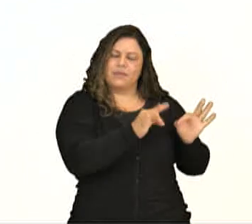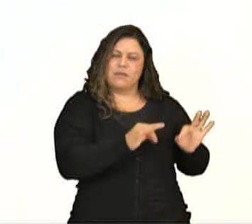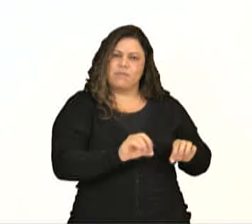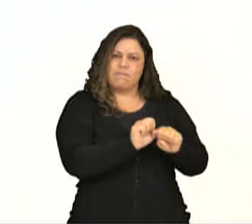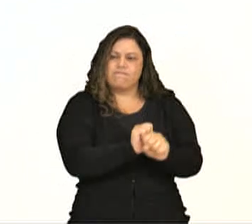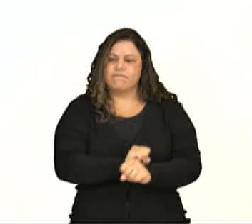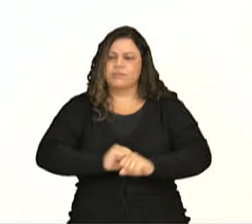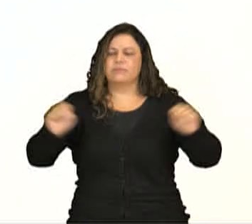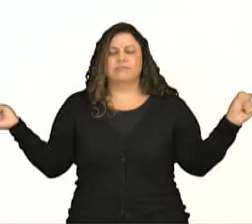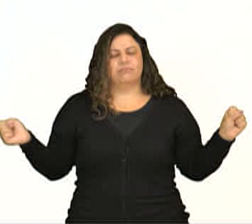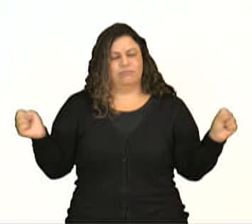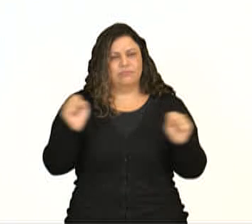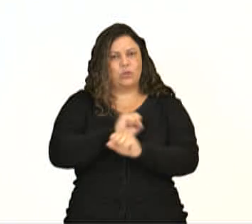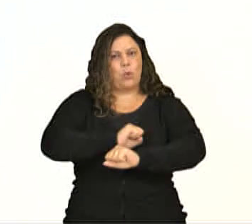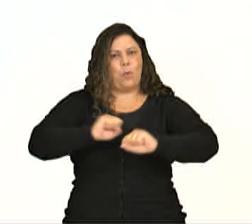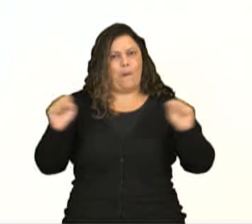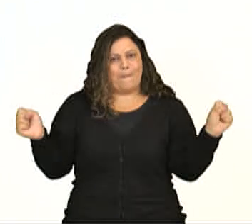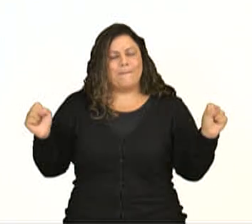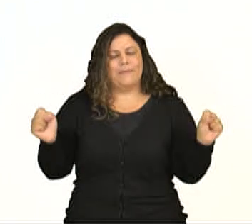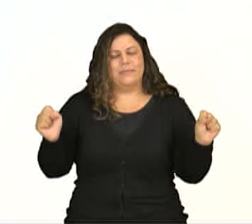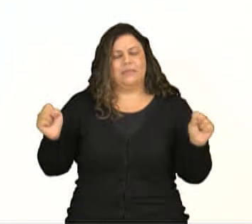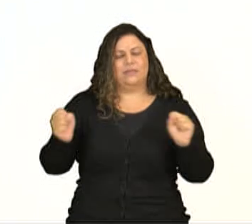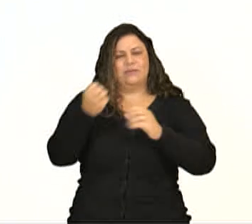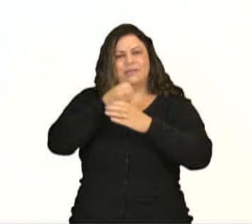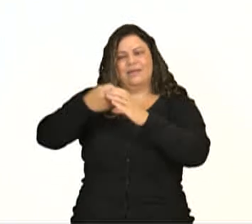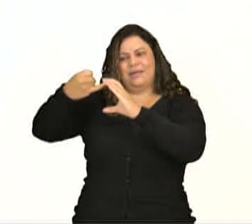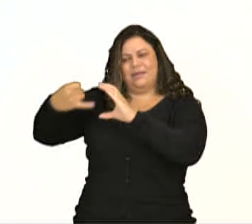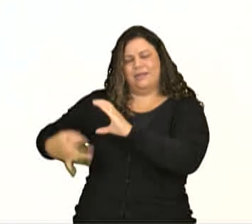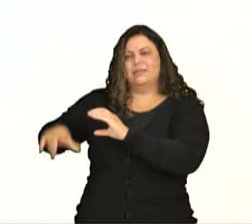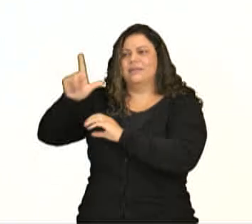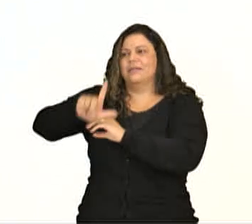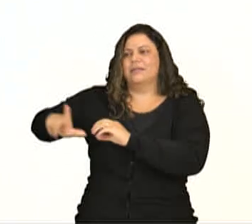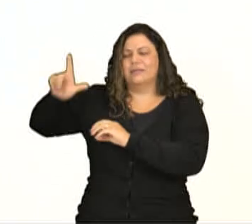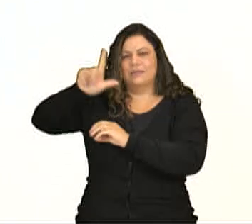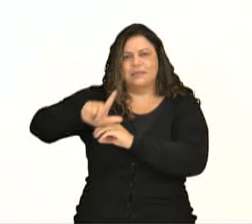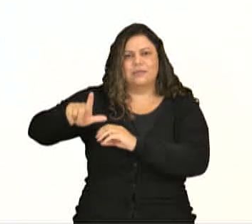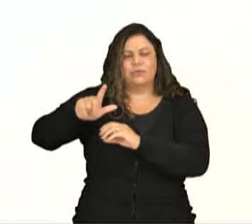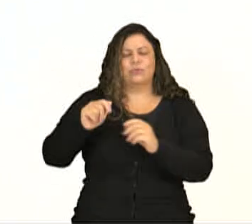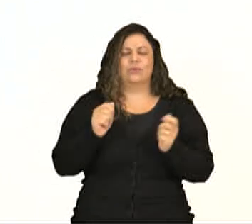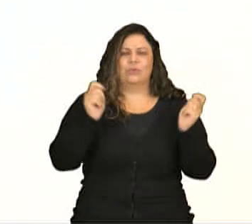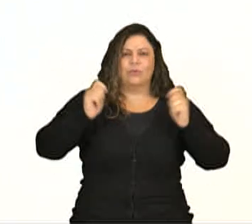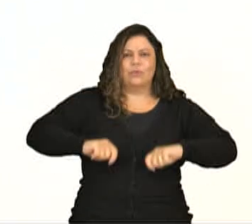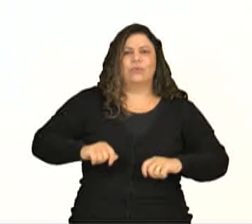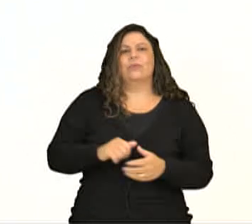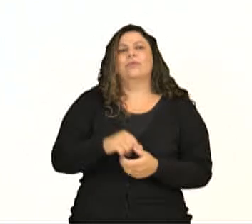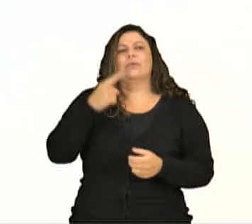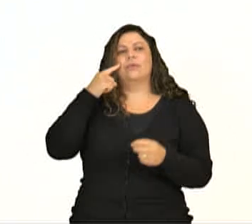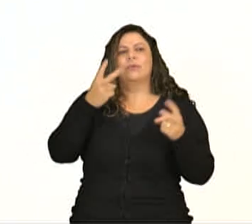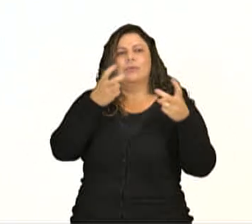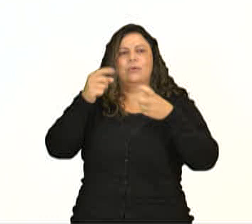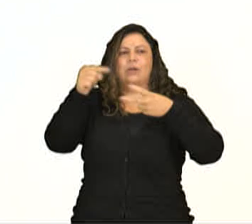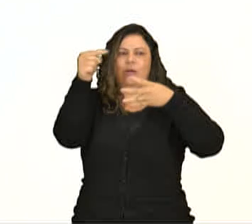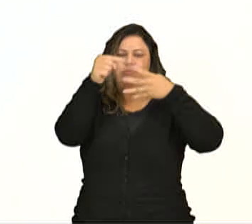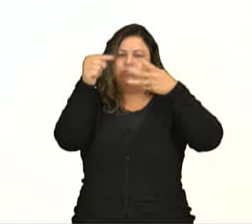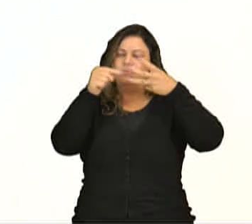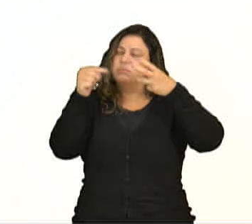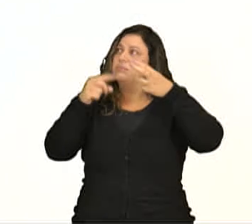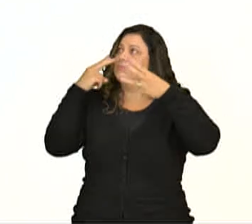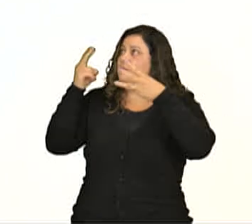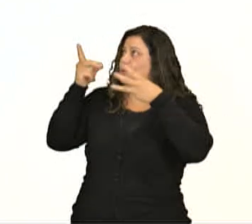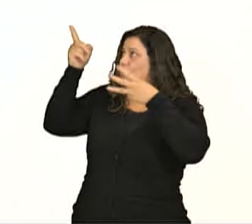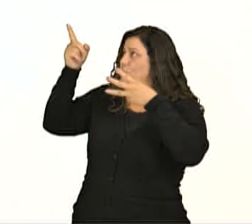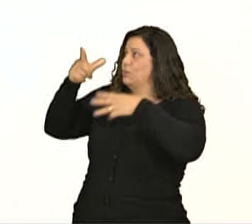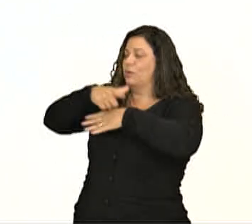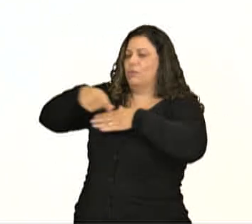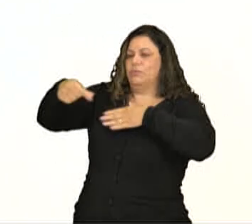da literatura e artes plásticas daquela época, né? Destaque, então, para Leonardo da Vinci, Sandro Botticelli